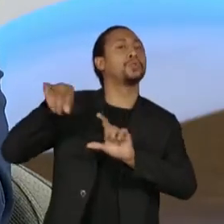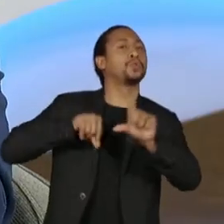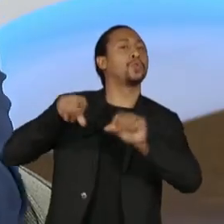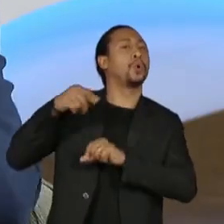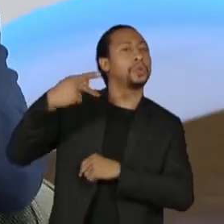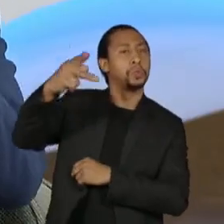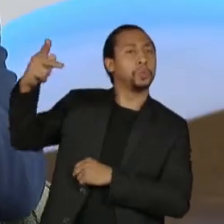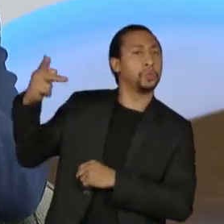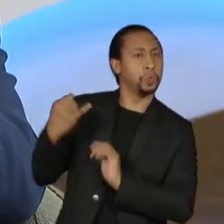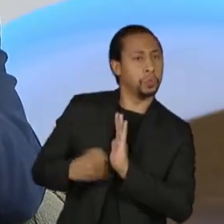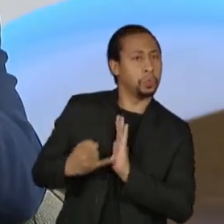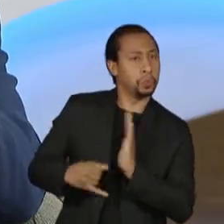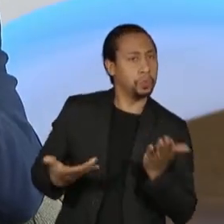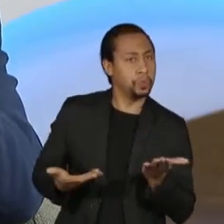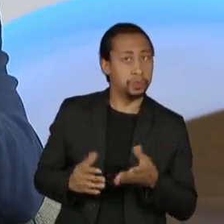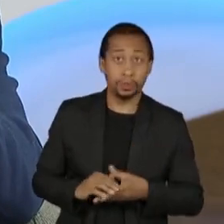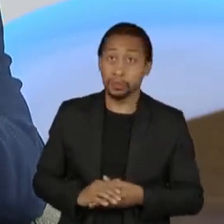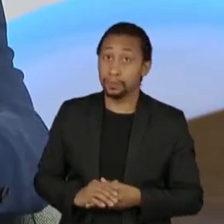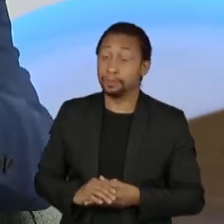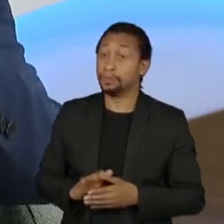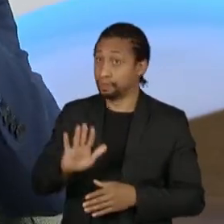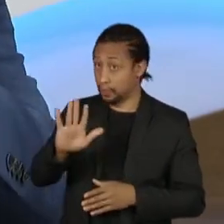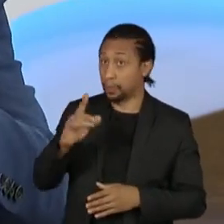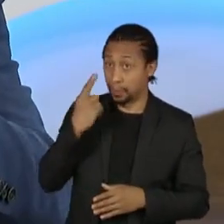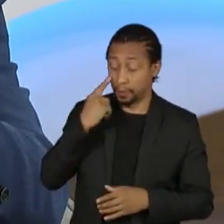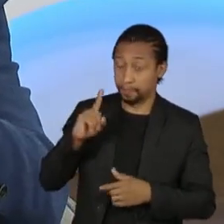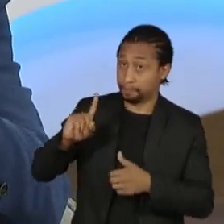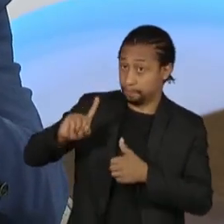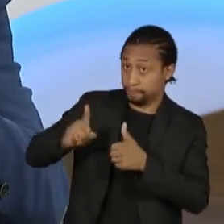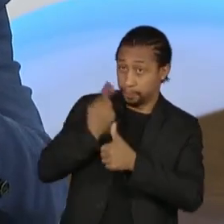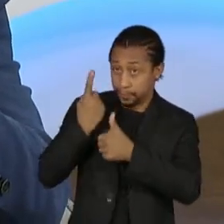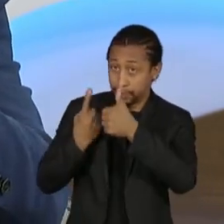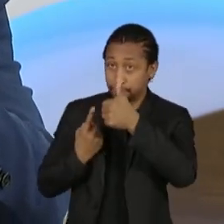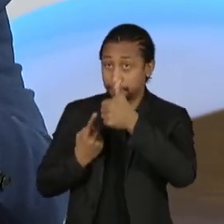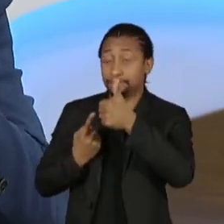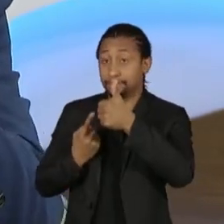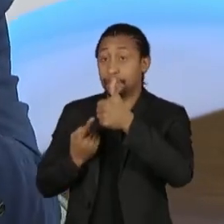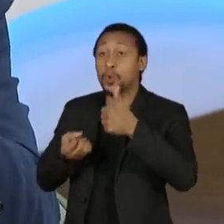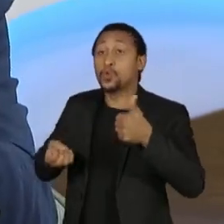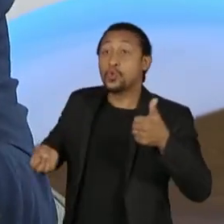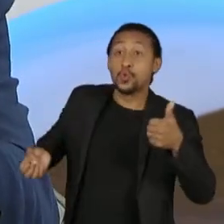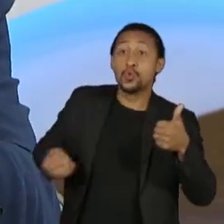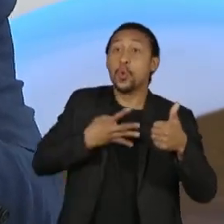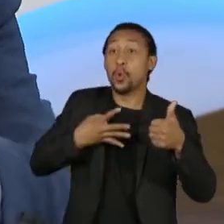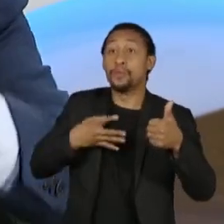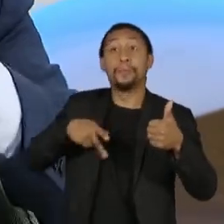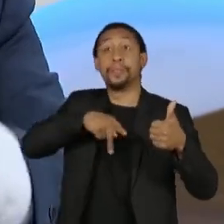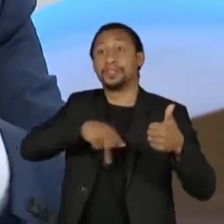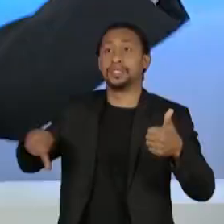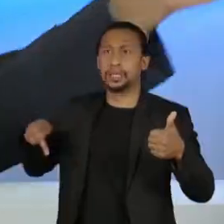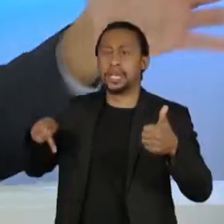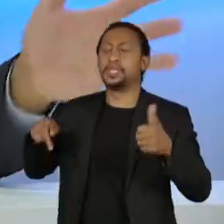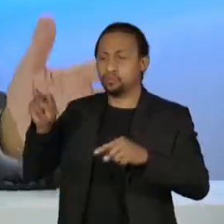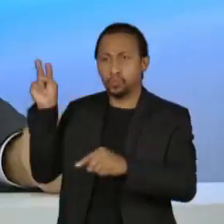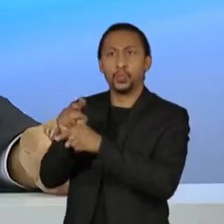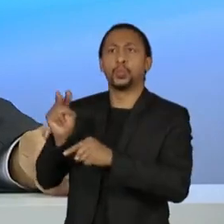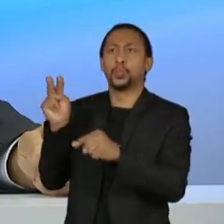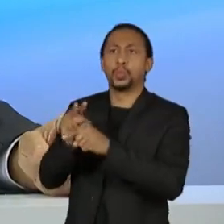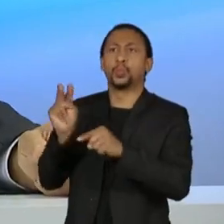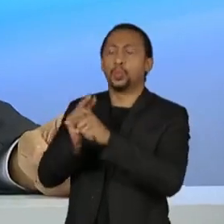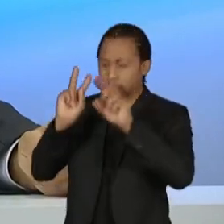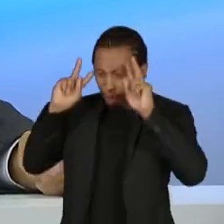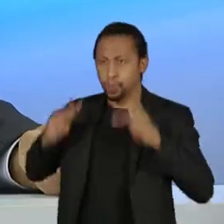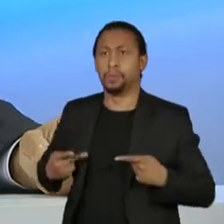Primeiro, tem um novo presidente que é humano. Por conta de ser humano, ele pensa no ser